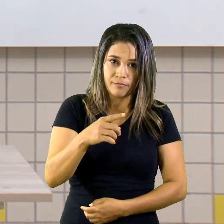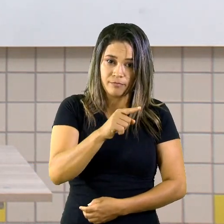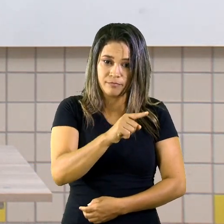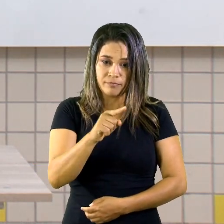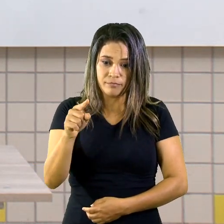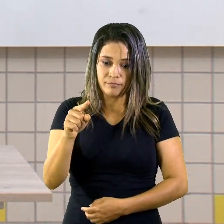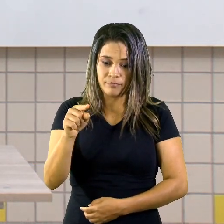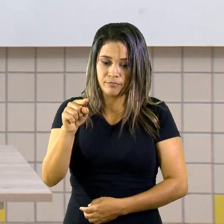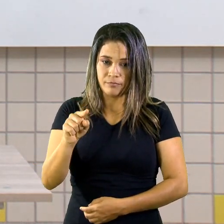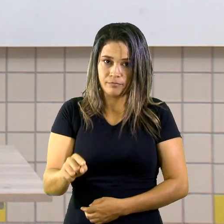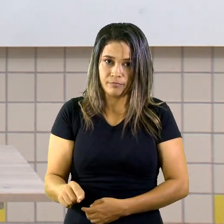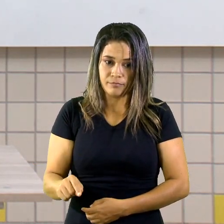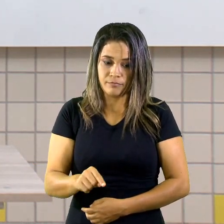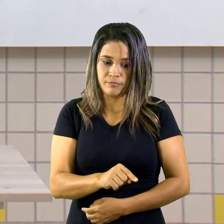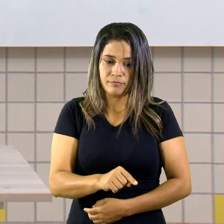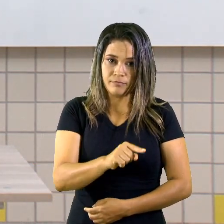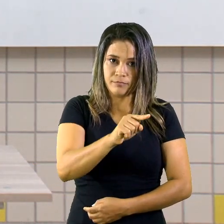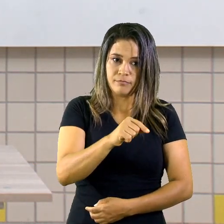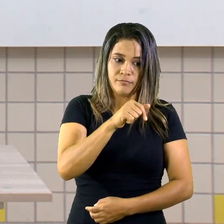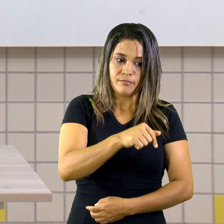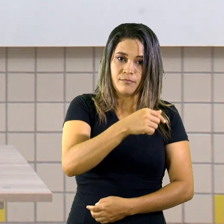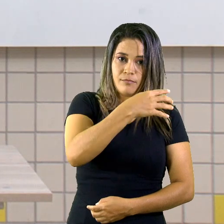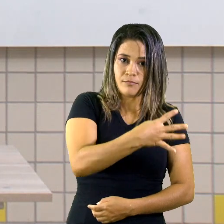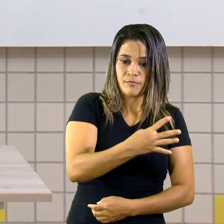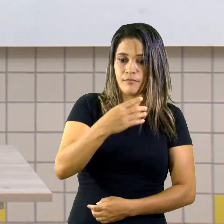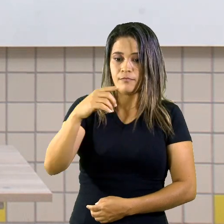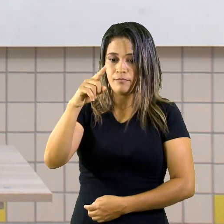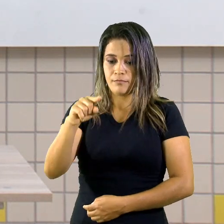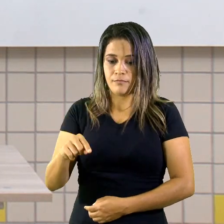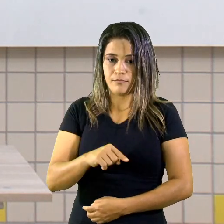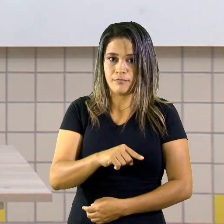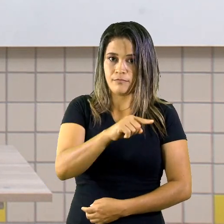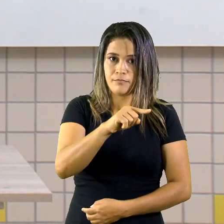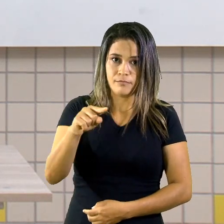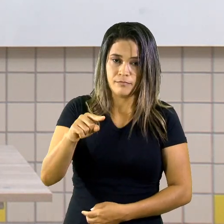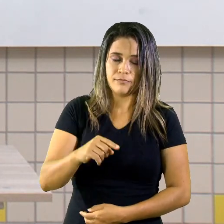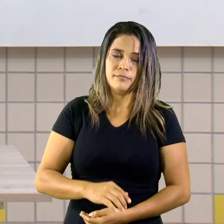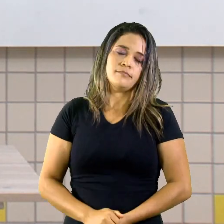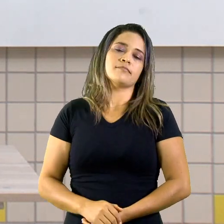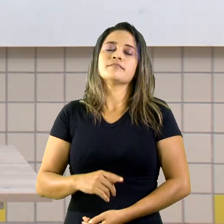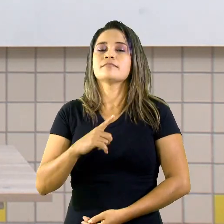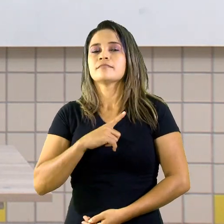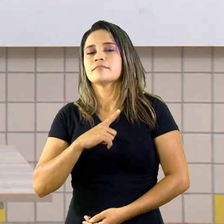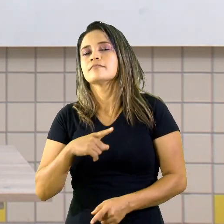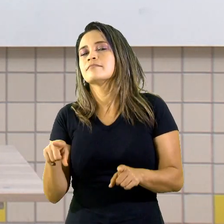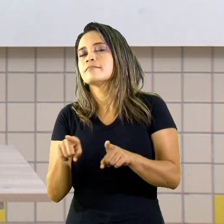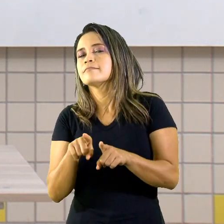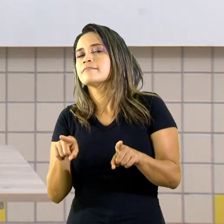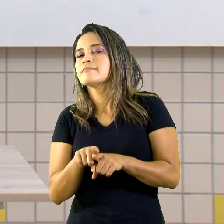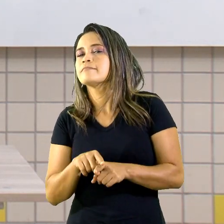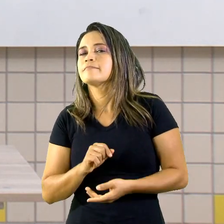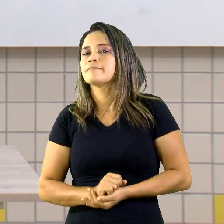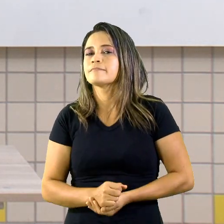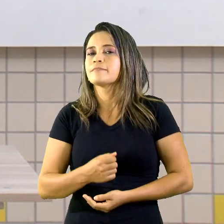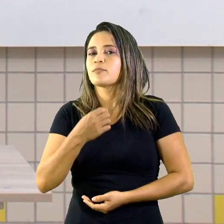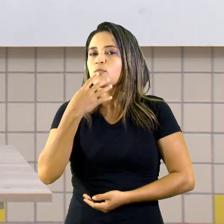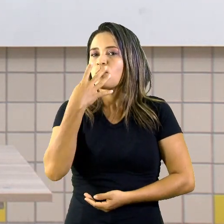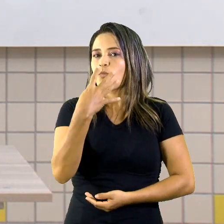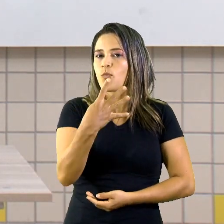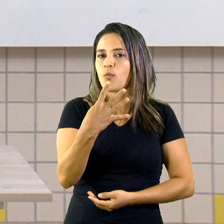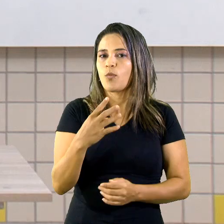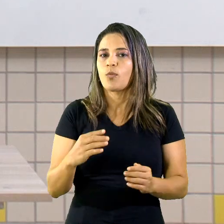lados, látero, lados, né? 4 lados. E eles possuem também, 4 encontros